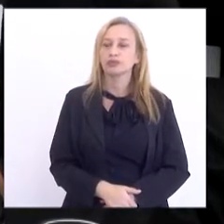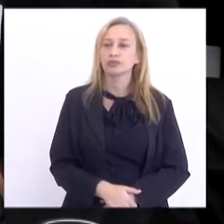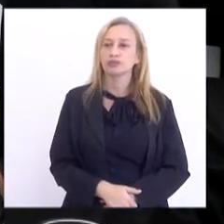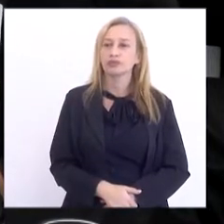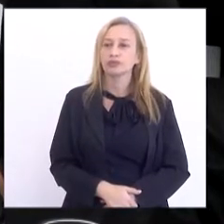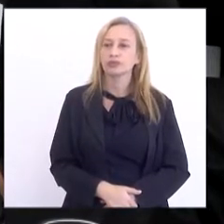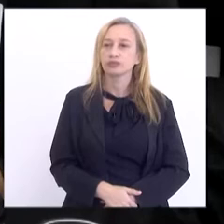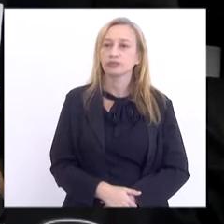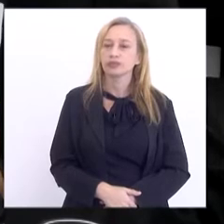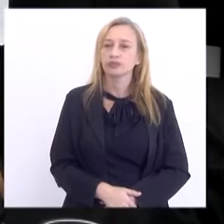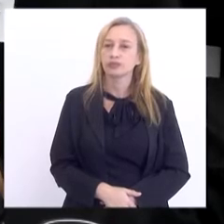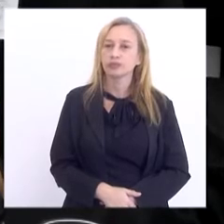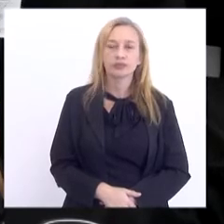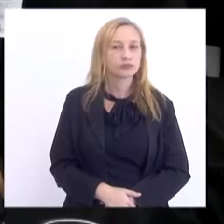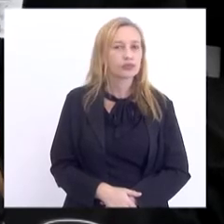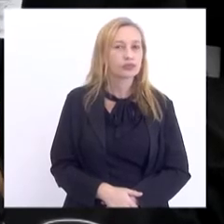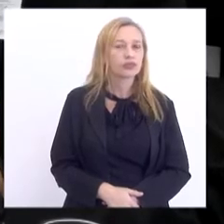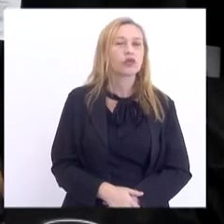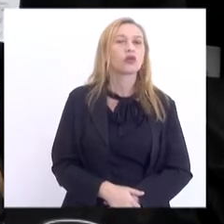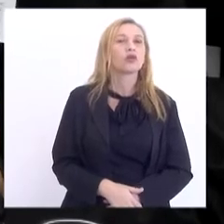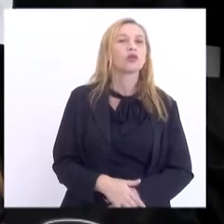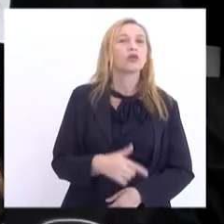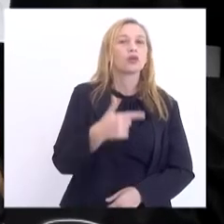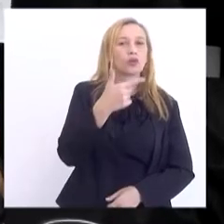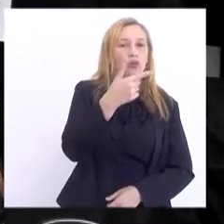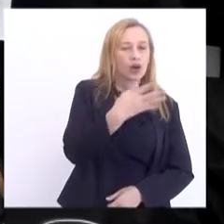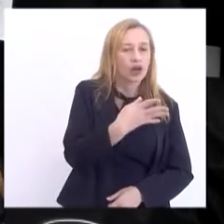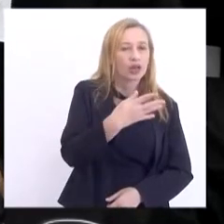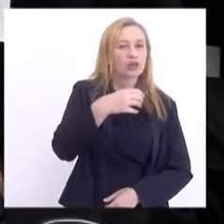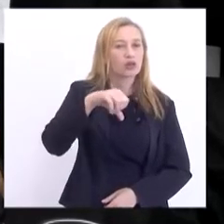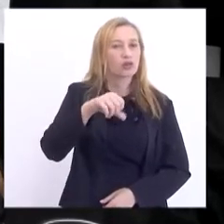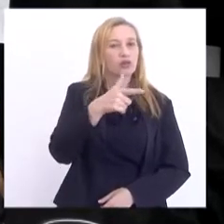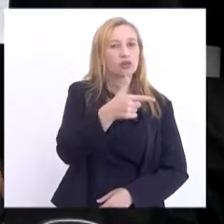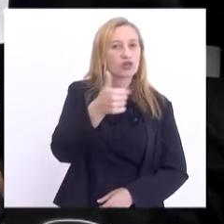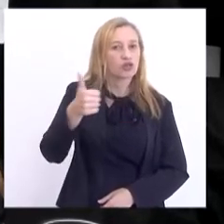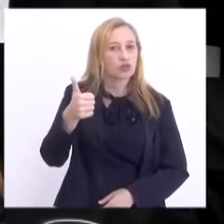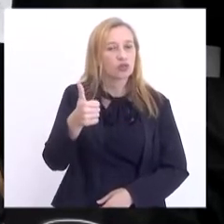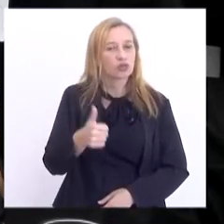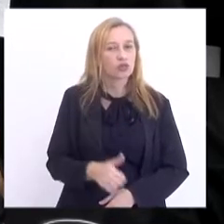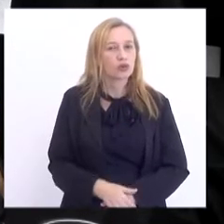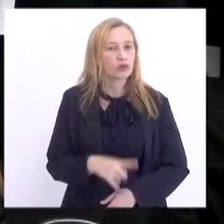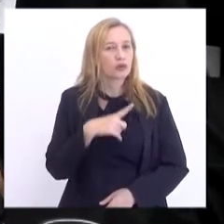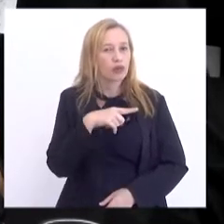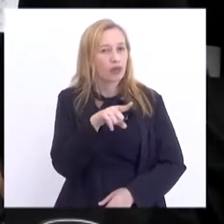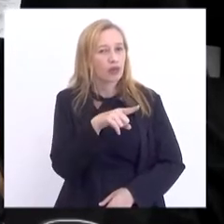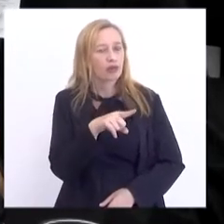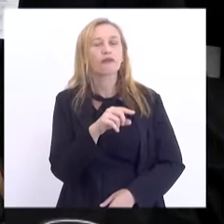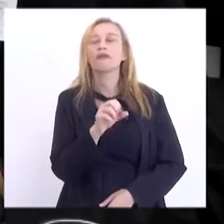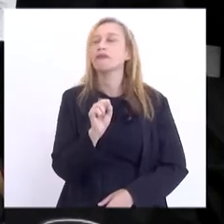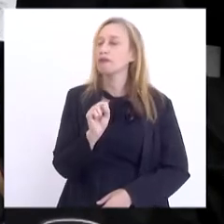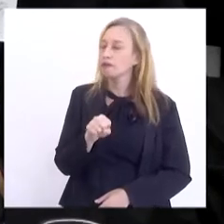O que as 49 de 2021 mesmo tem aí no